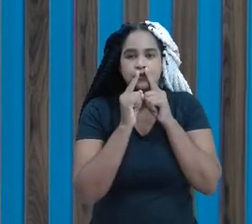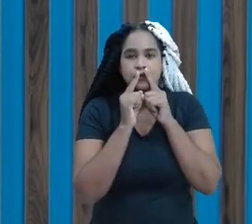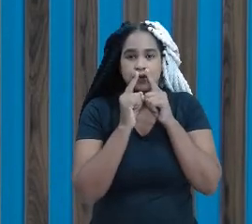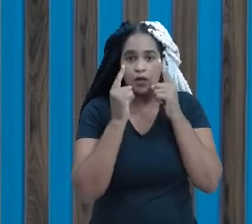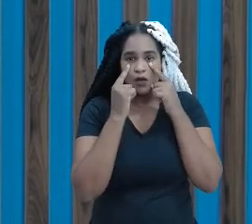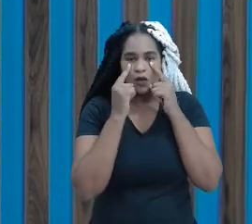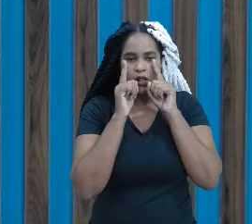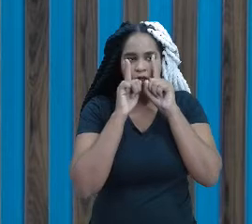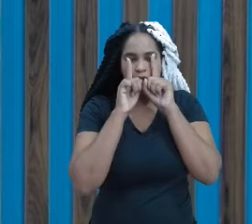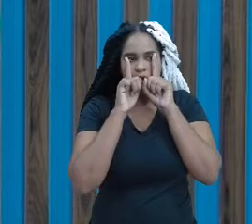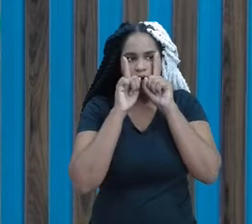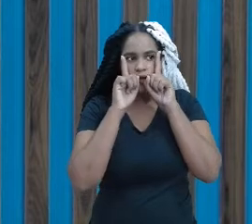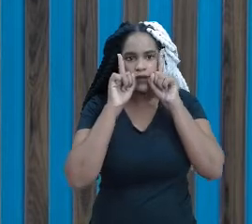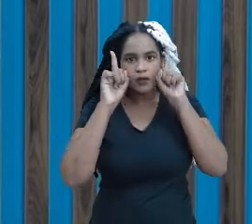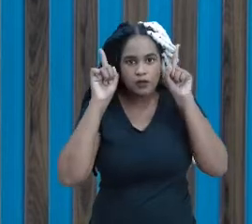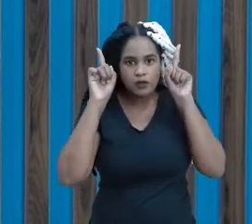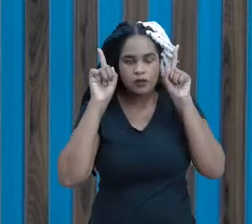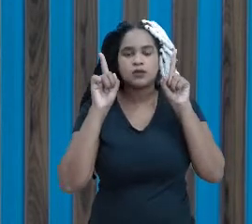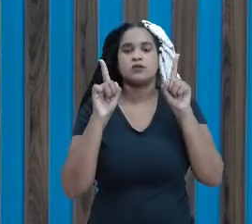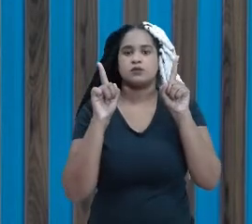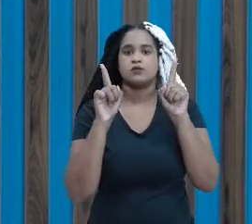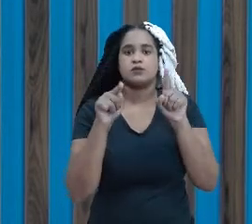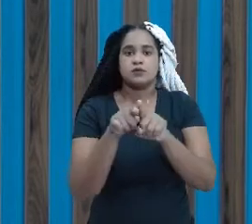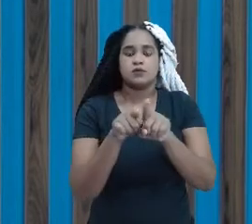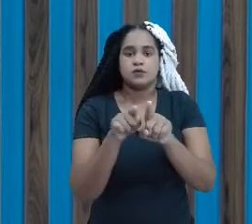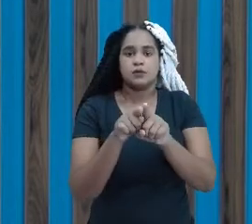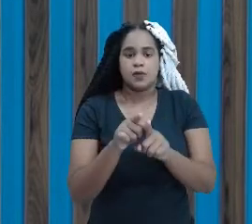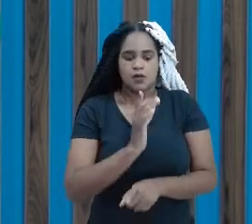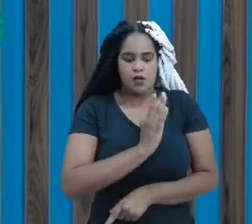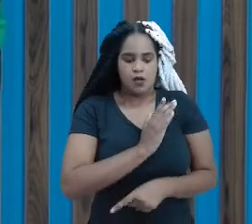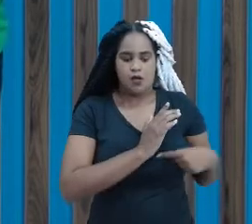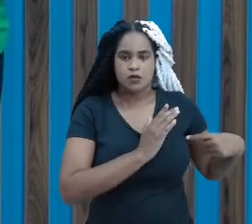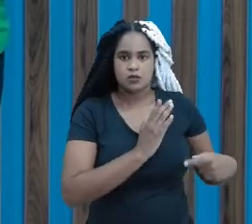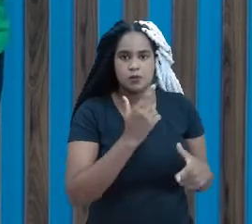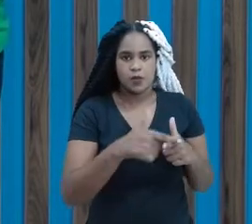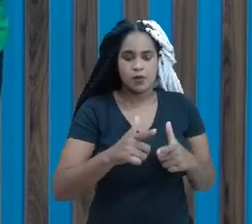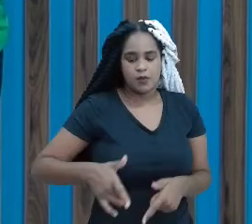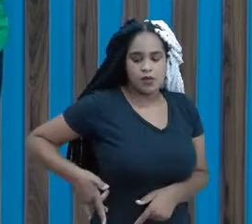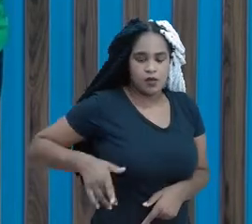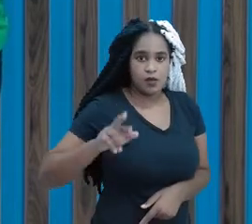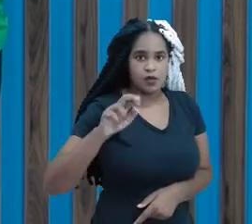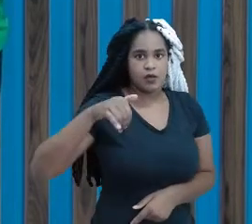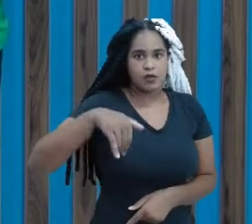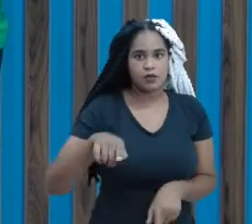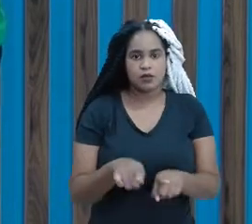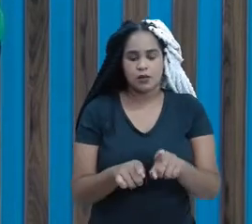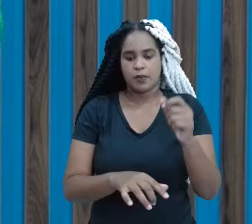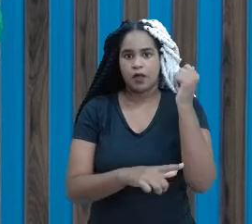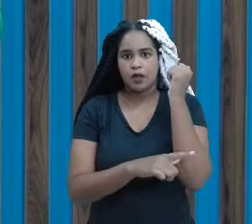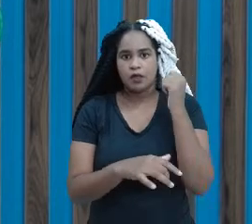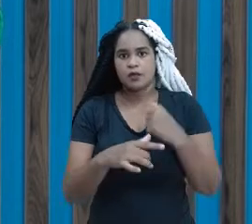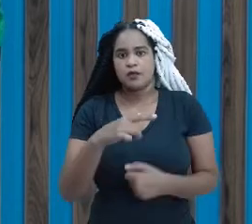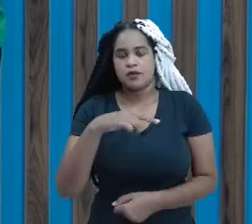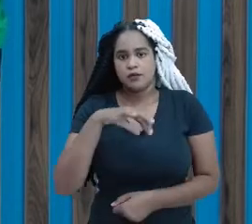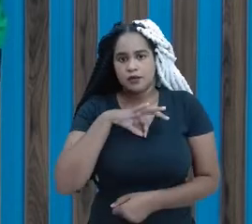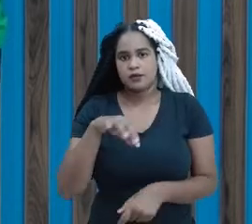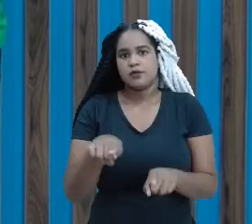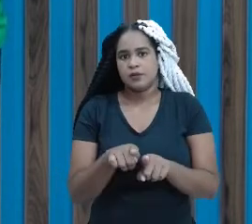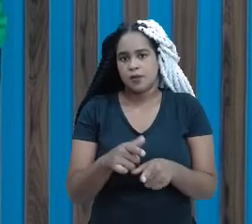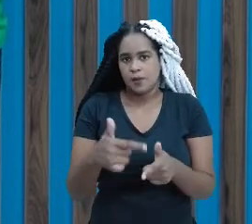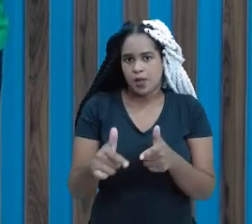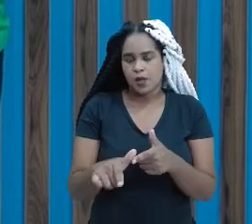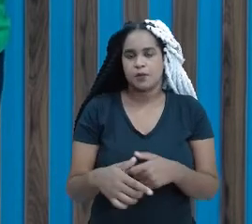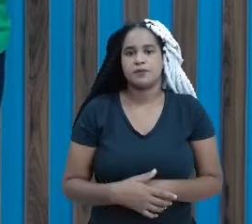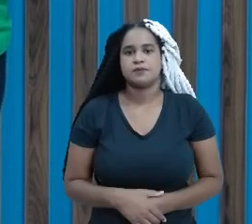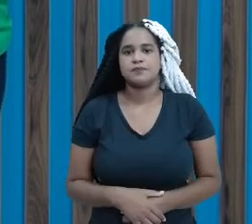mais afastados, tá? E anomalias no coração, nos rins, na genitália. E,